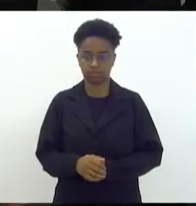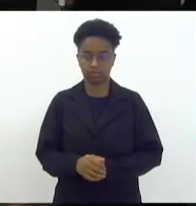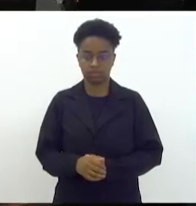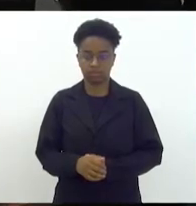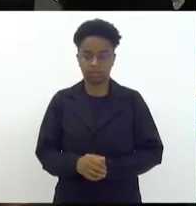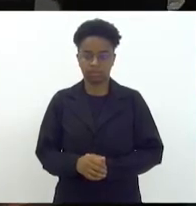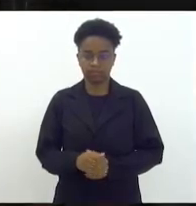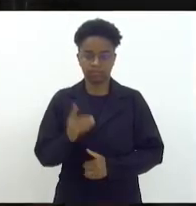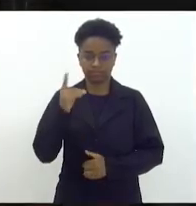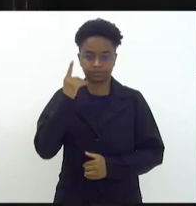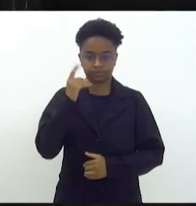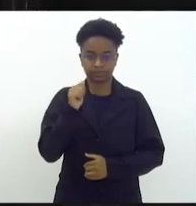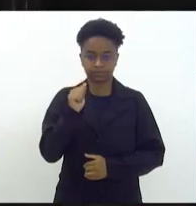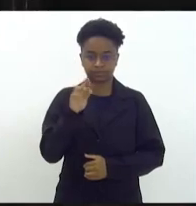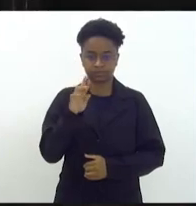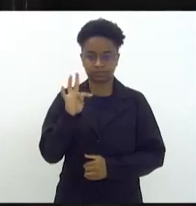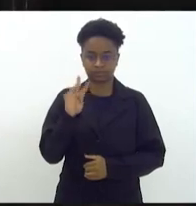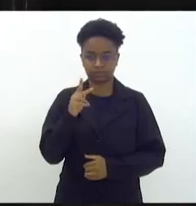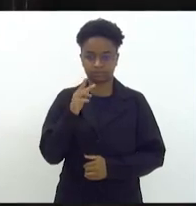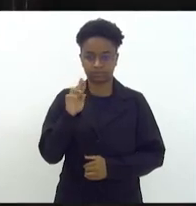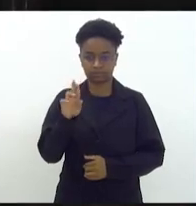deputado Arthur Monteiro,